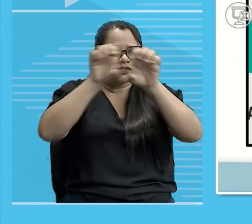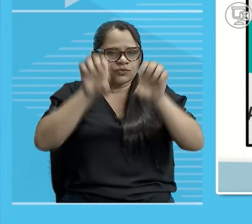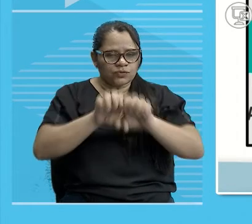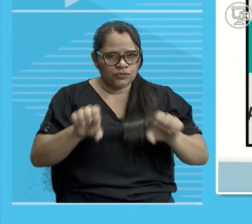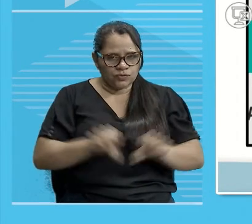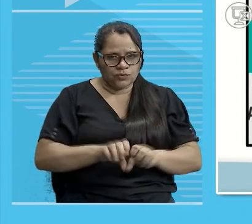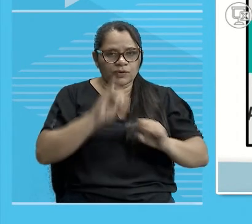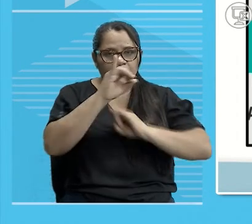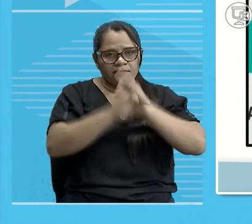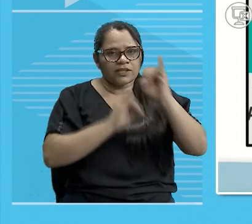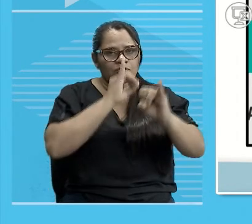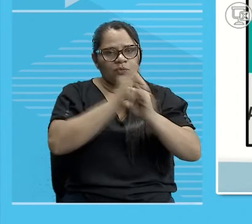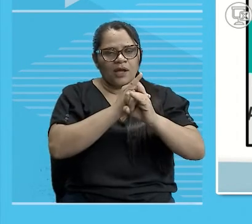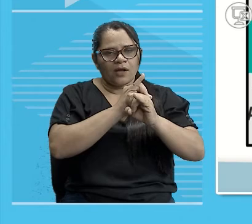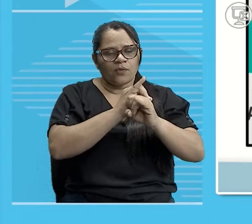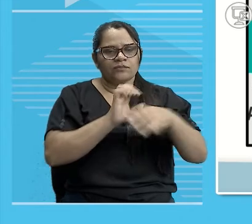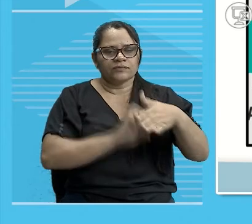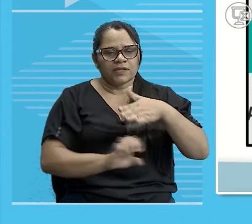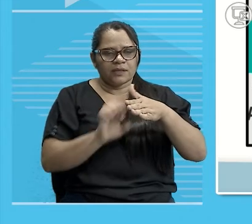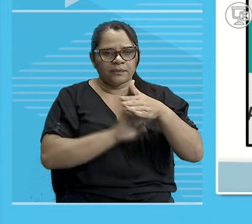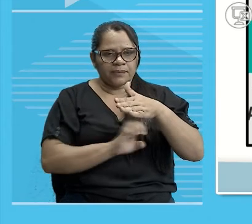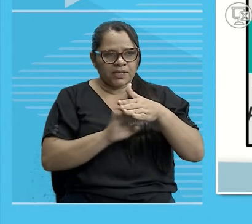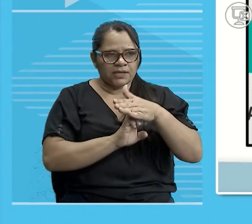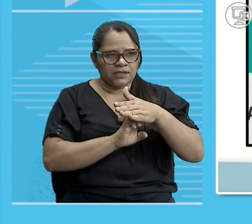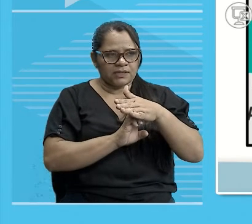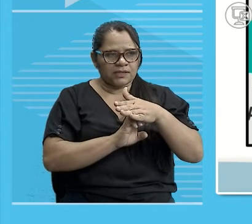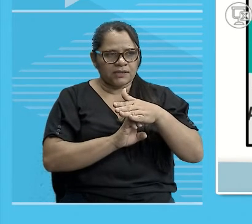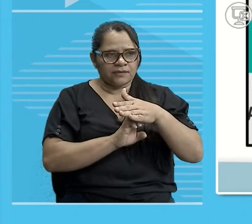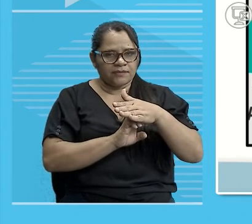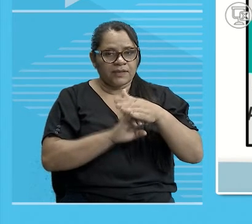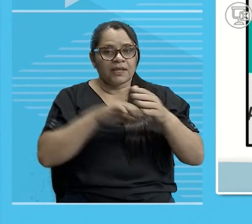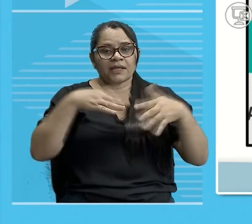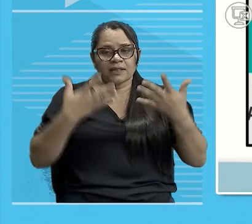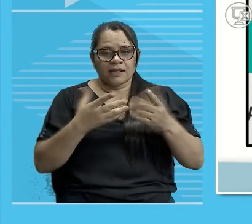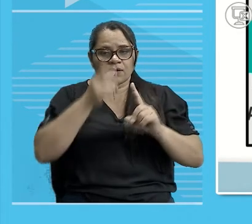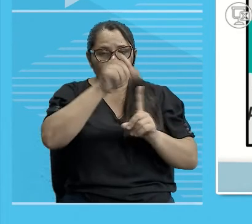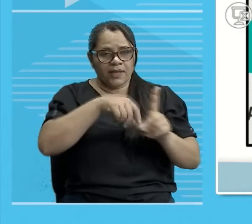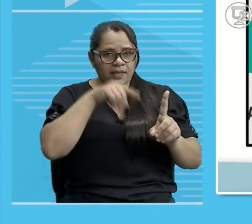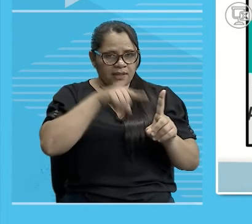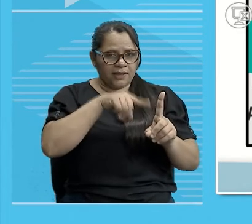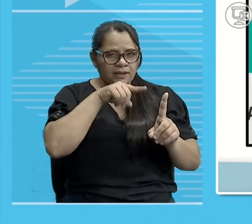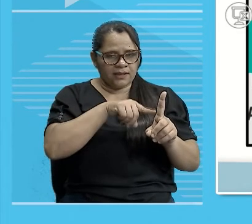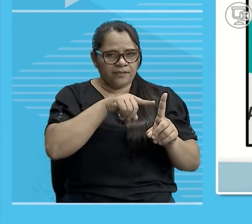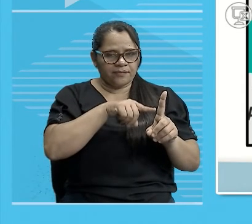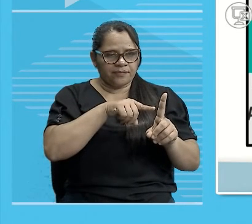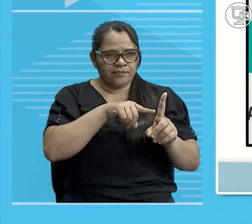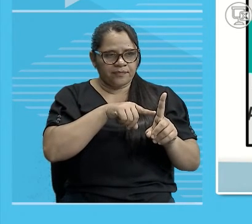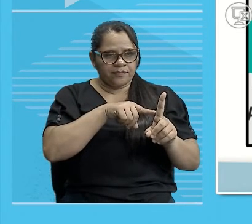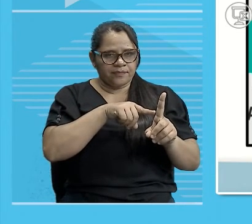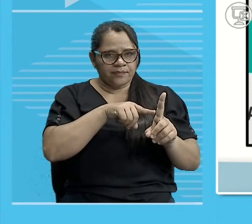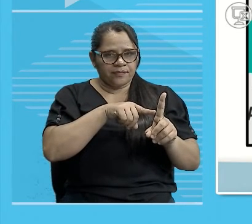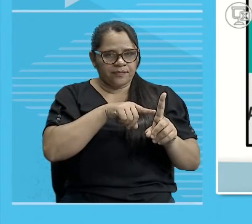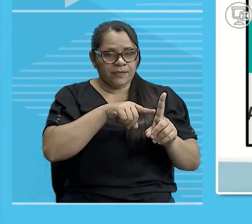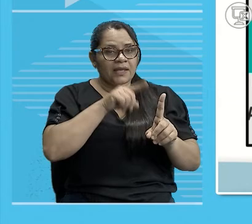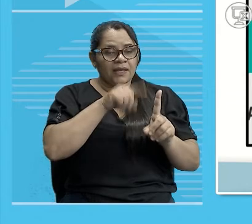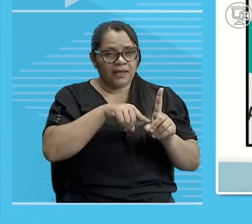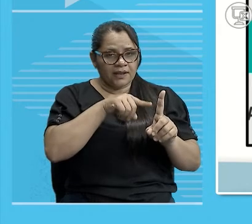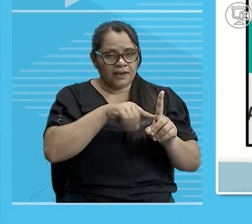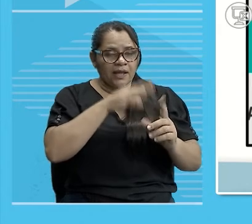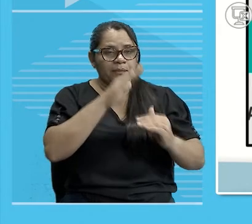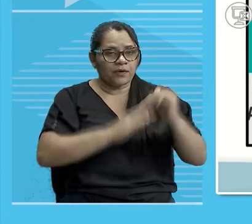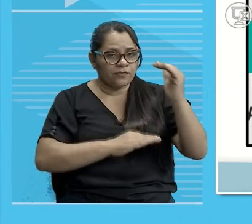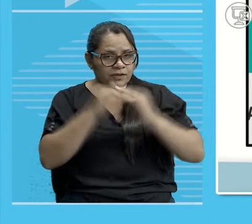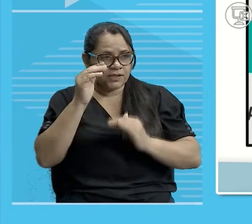o que é que ele faz ele é um hacker do bem o que é que um hacker faz o